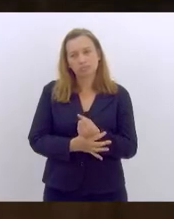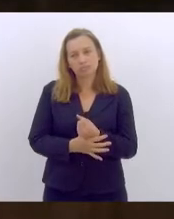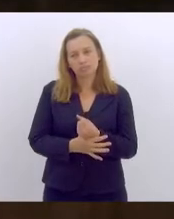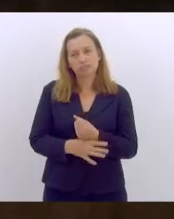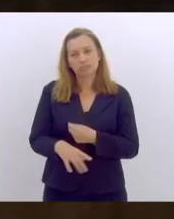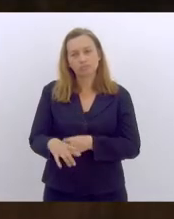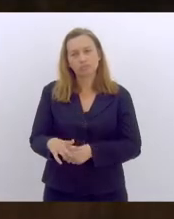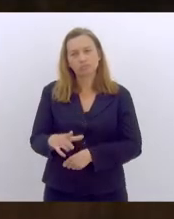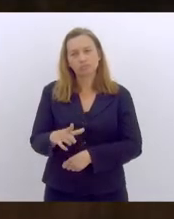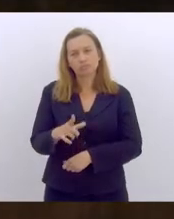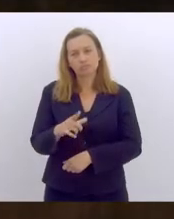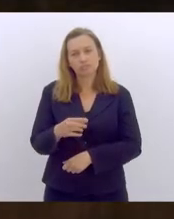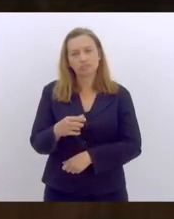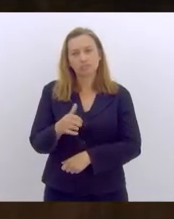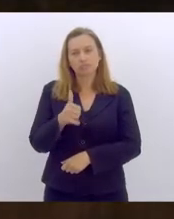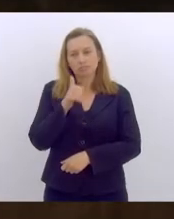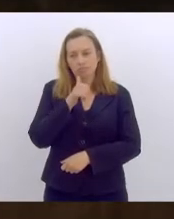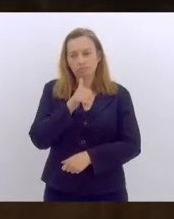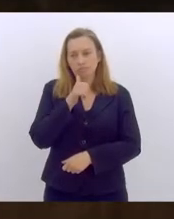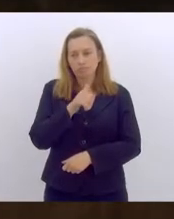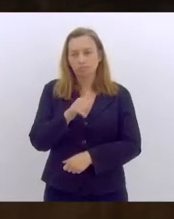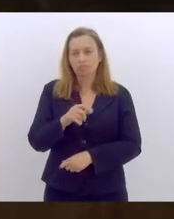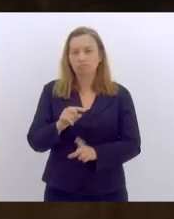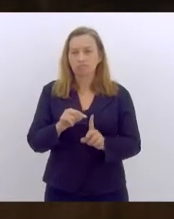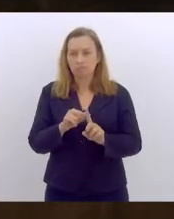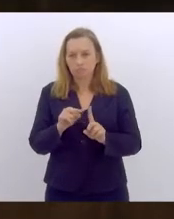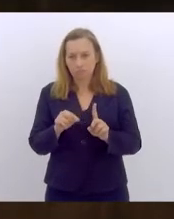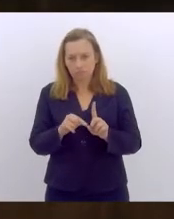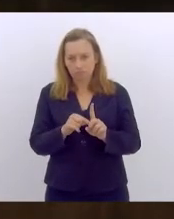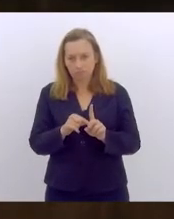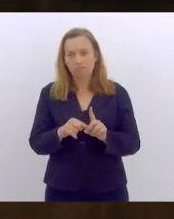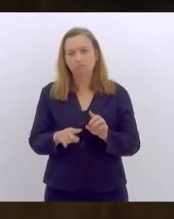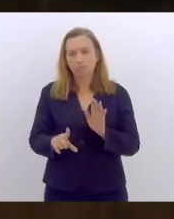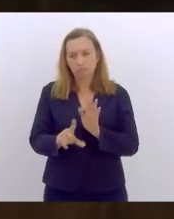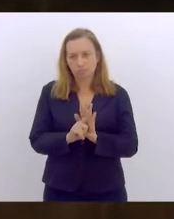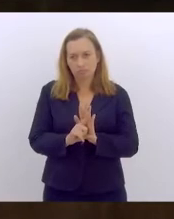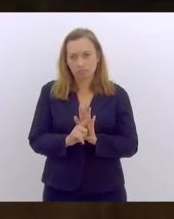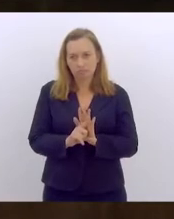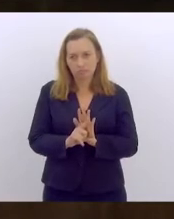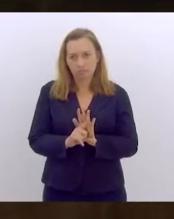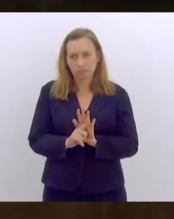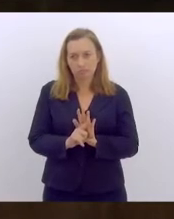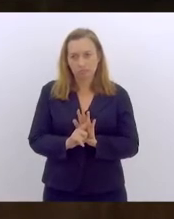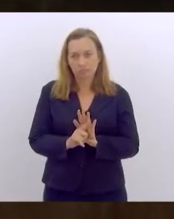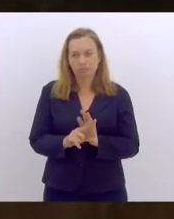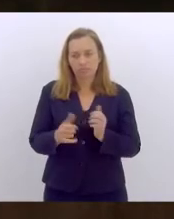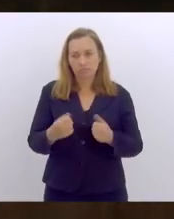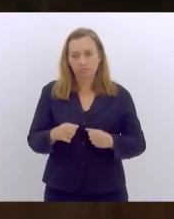mulheres. A lei das gestantes assegura que a gestante tem que